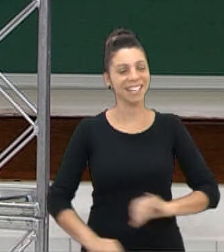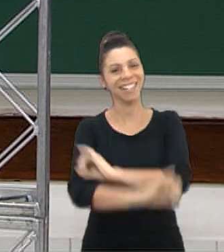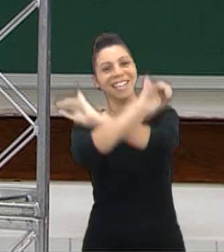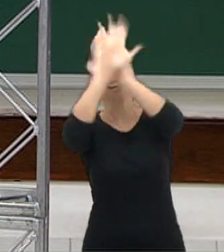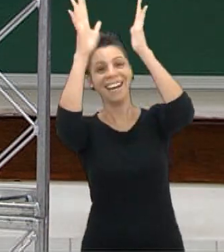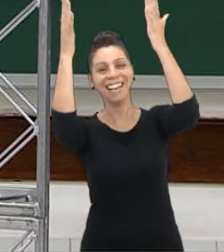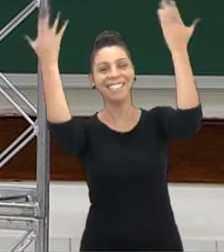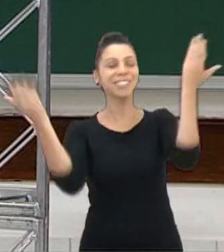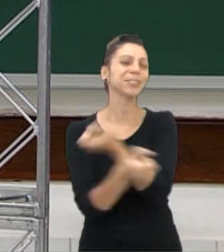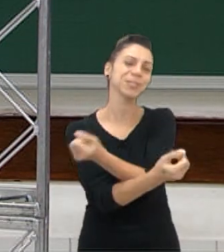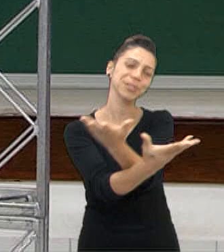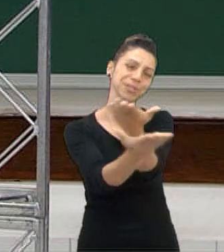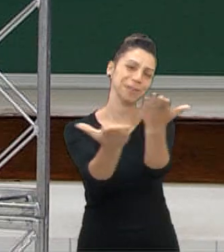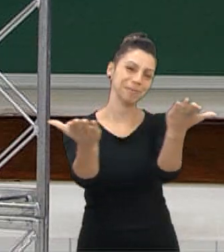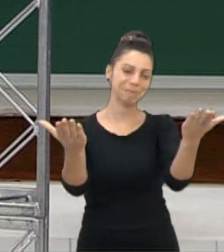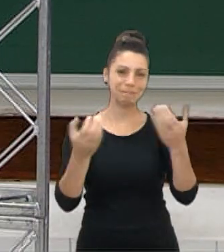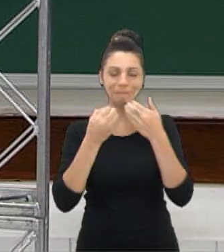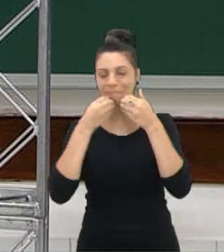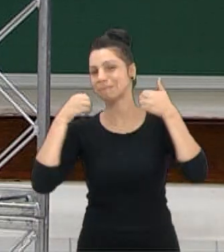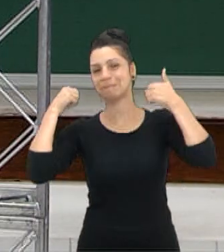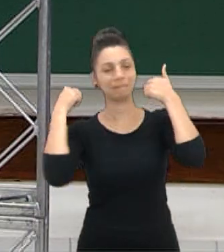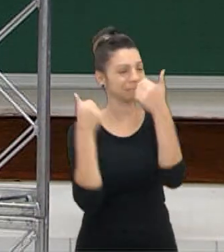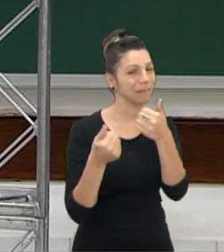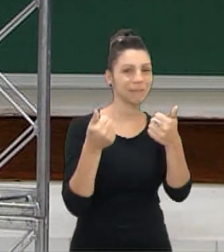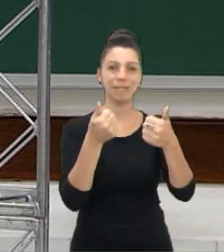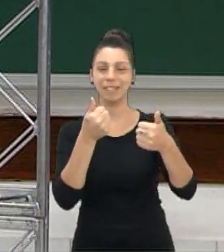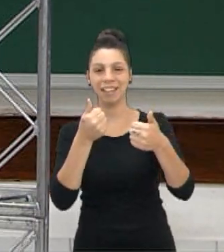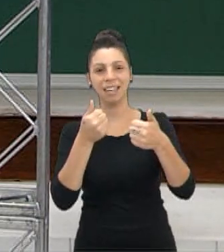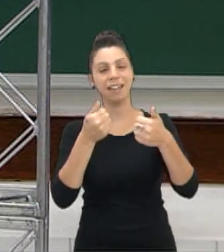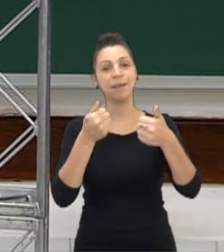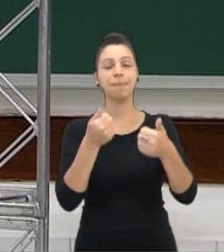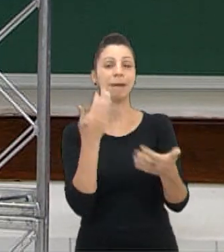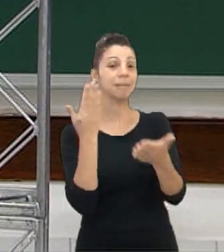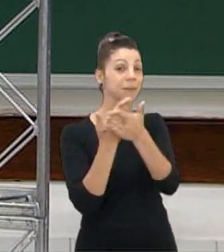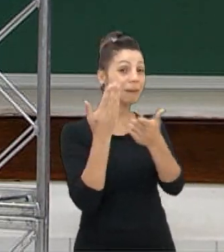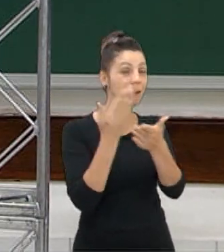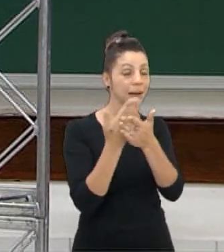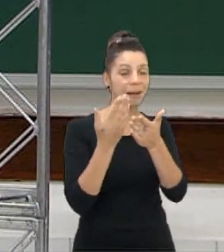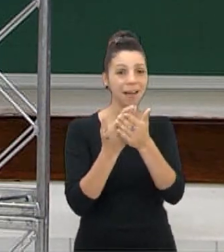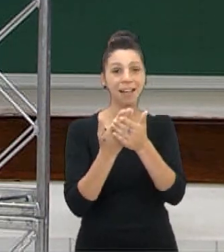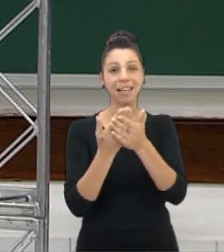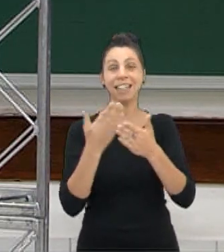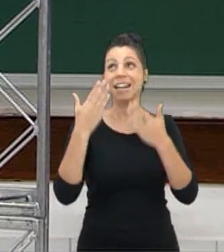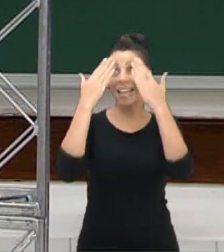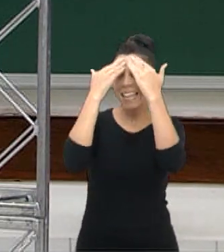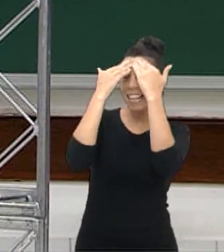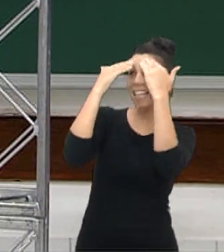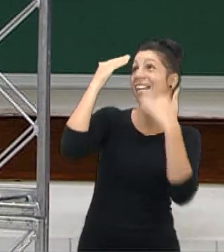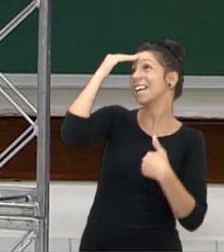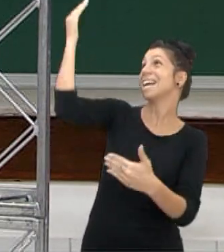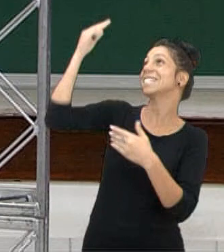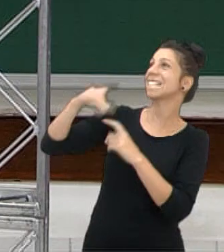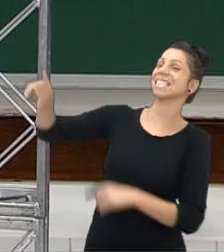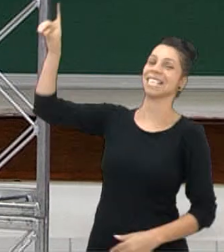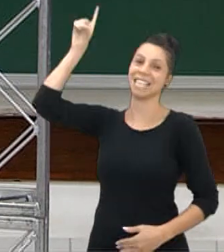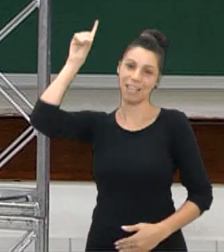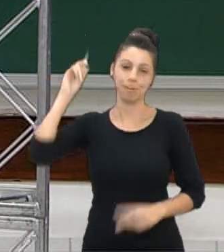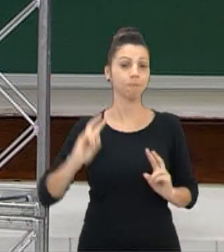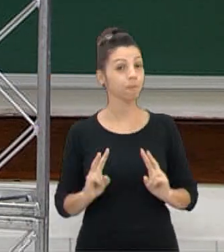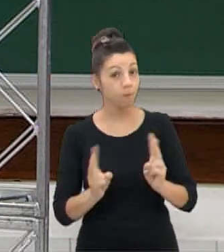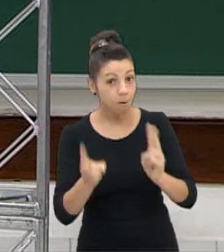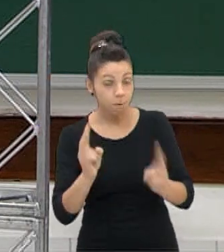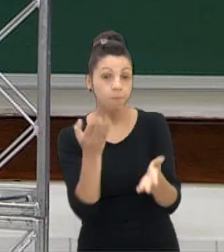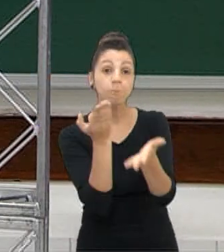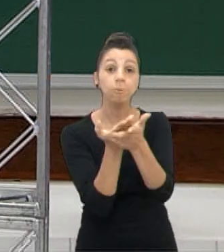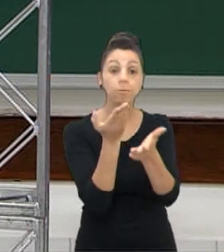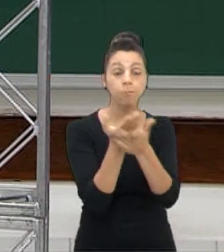E aí, minha gente, mais uma aula, graças a Deus, né? Então vamos lá. Continuando nosso